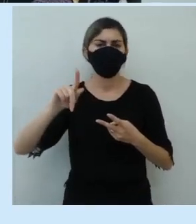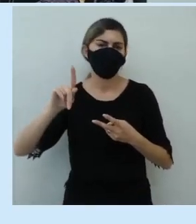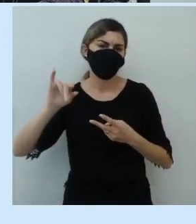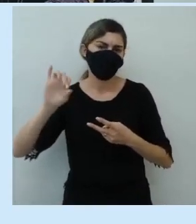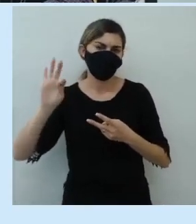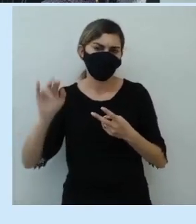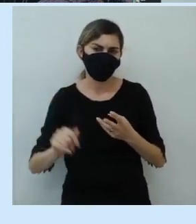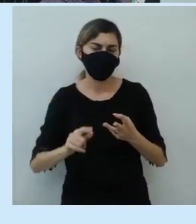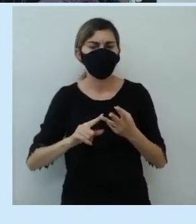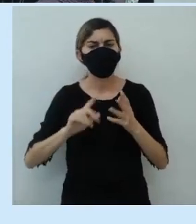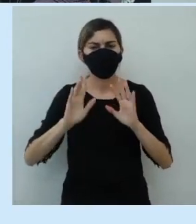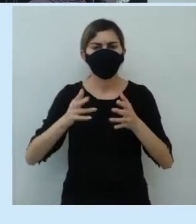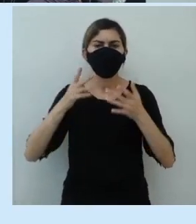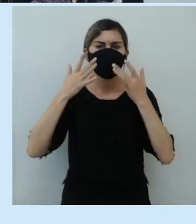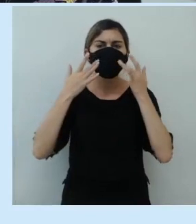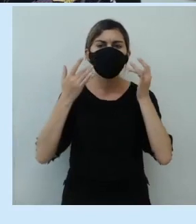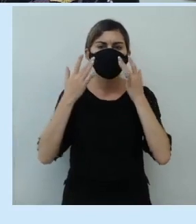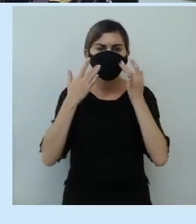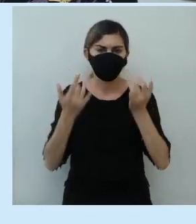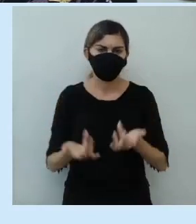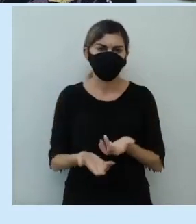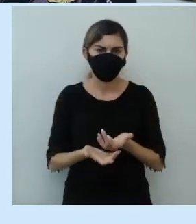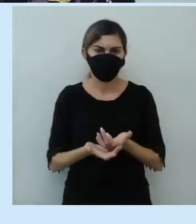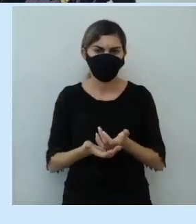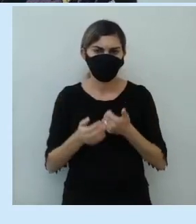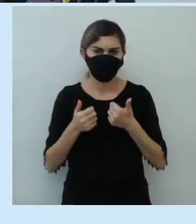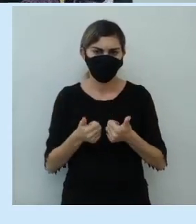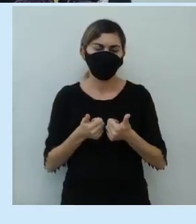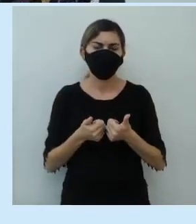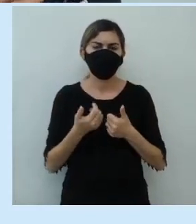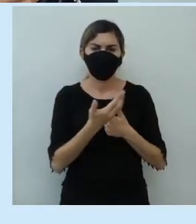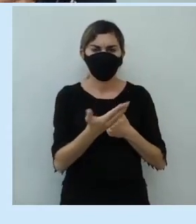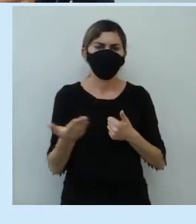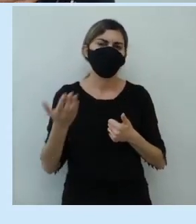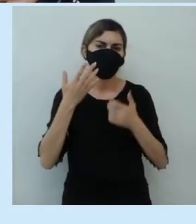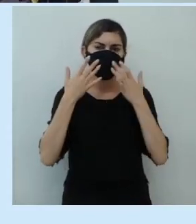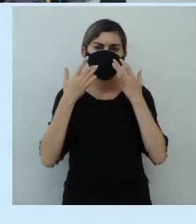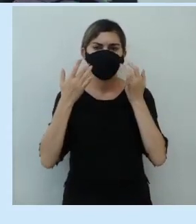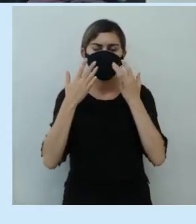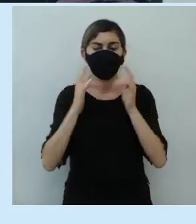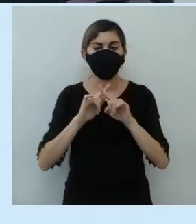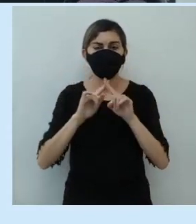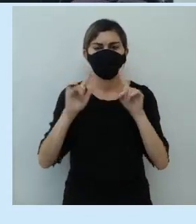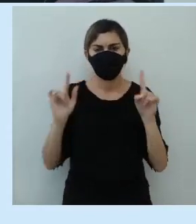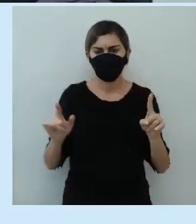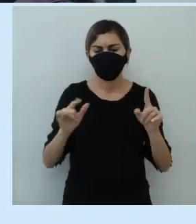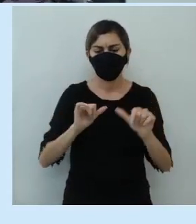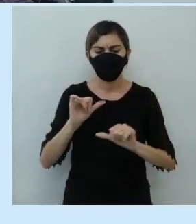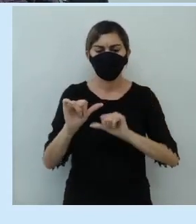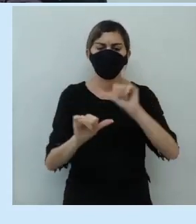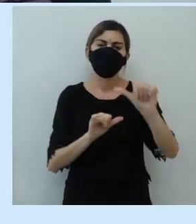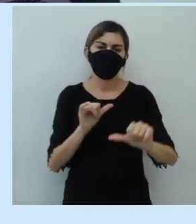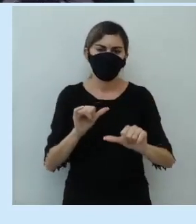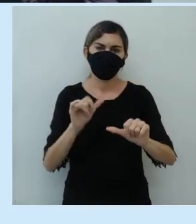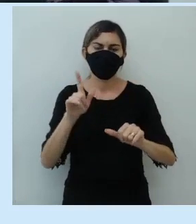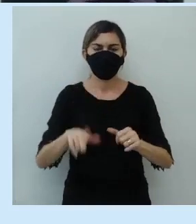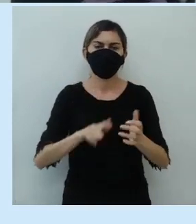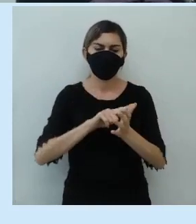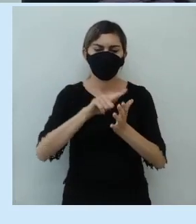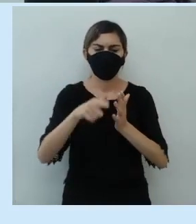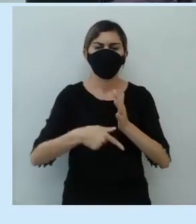já vira teatro, tá bom? Isso é o que você chama de teatro. Mas até virar um teatro, ele é